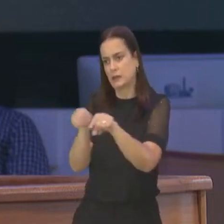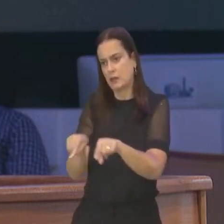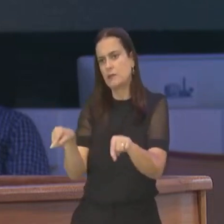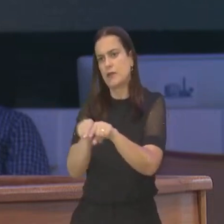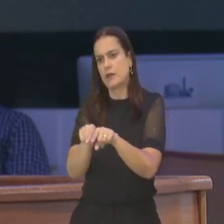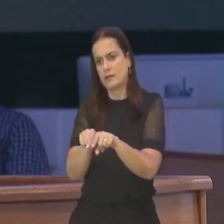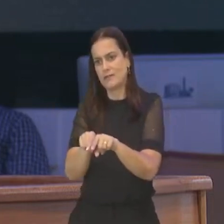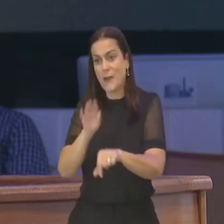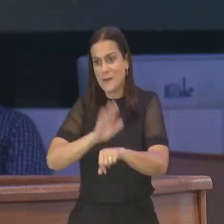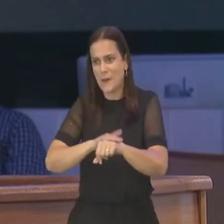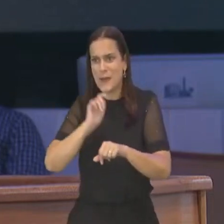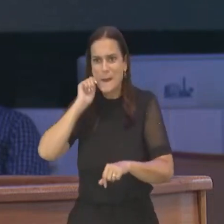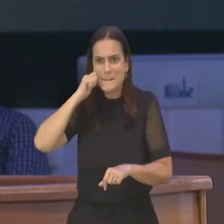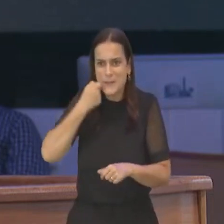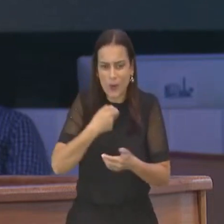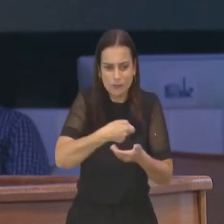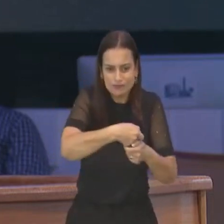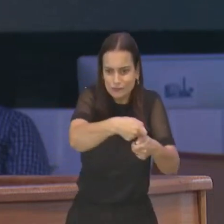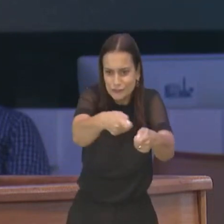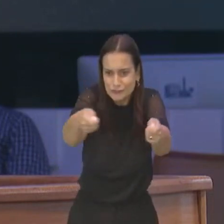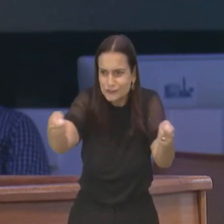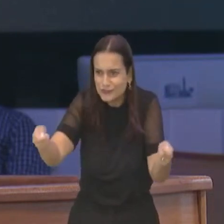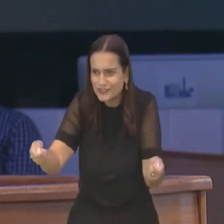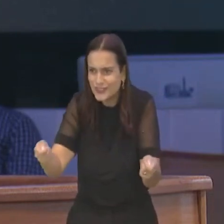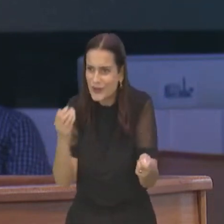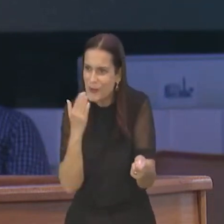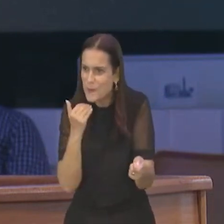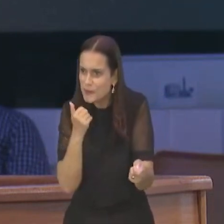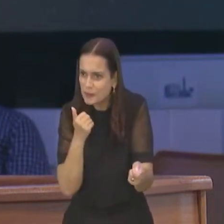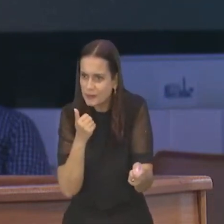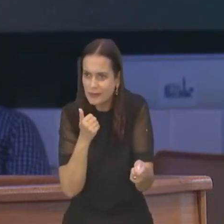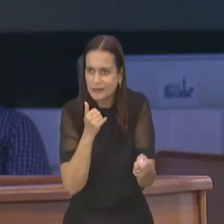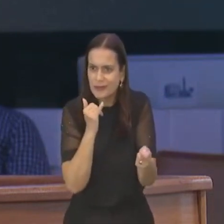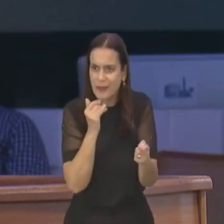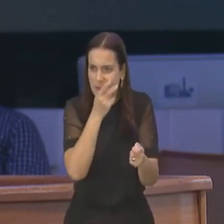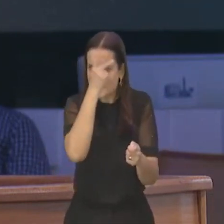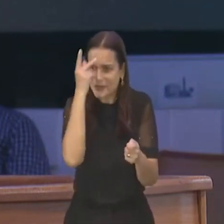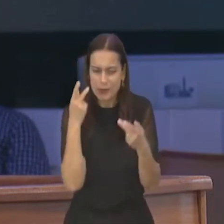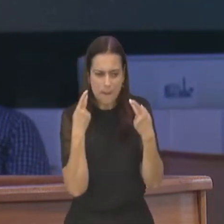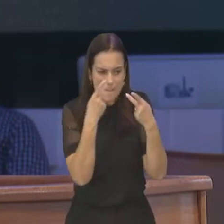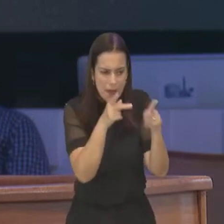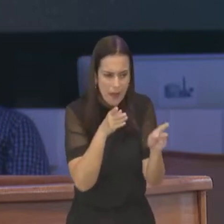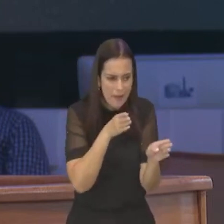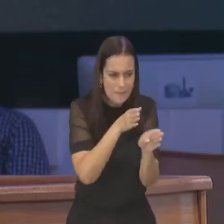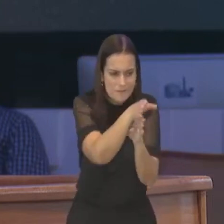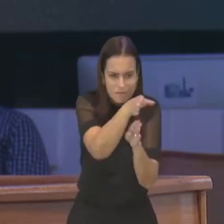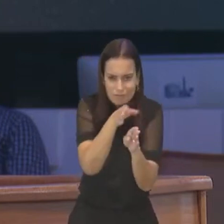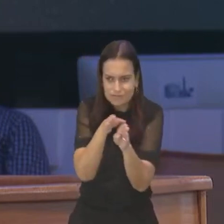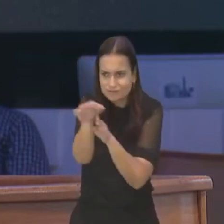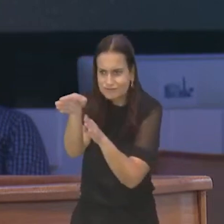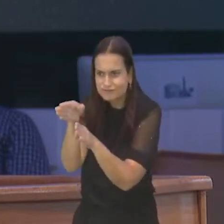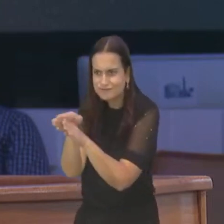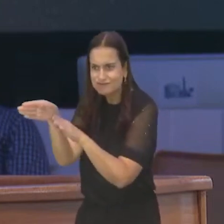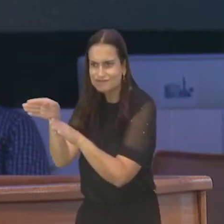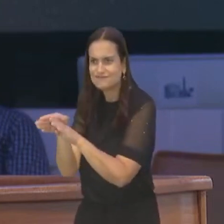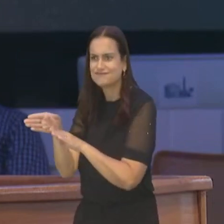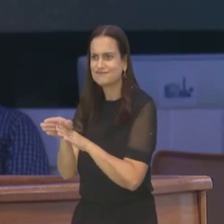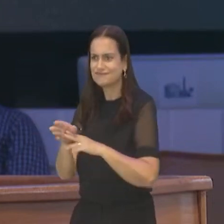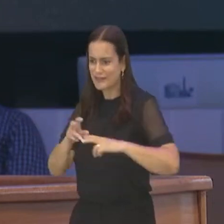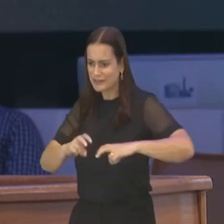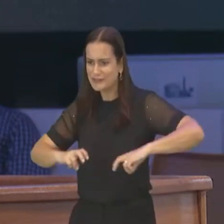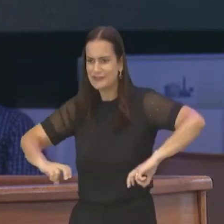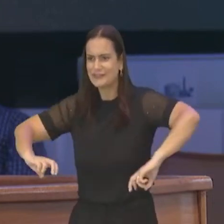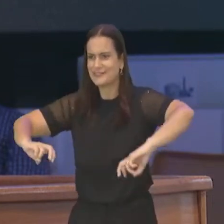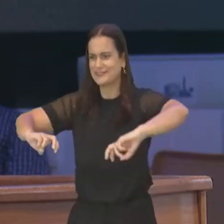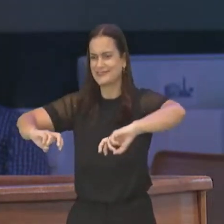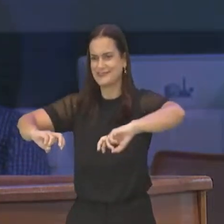eles partiam o pão, como está no versículo, que pode nos remeter a uma refeição comum, mas o